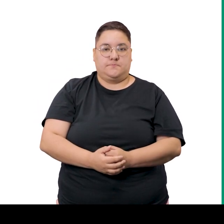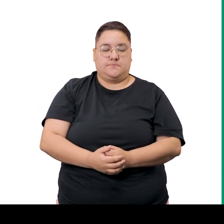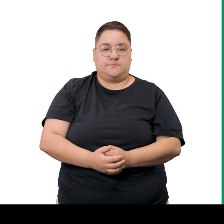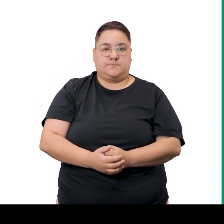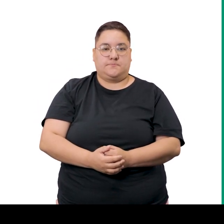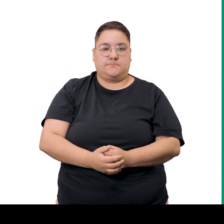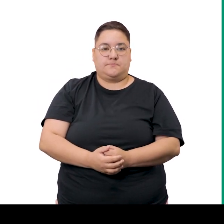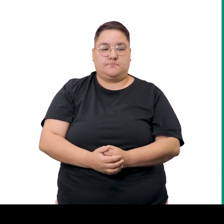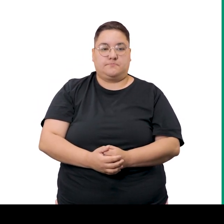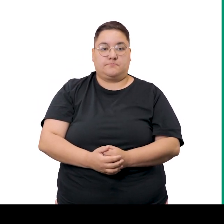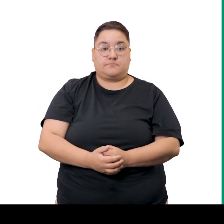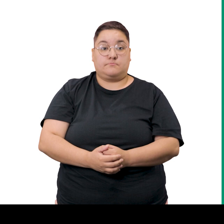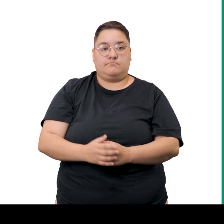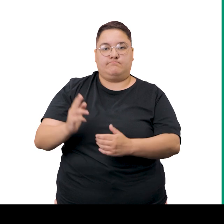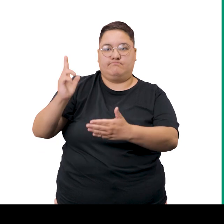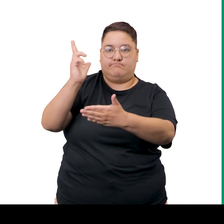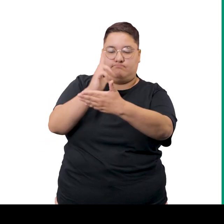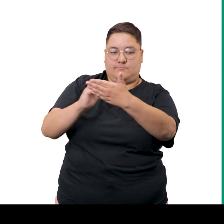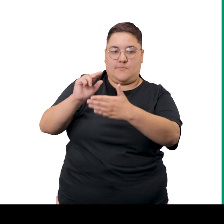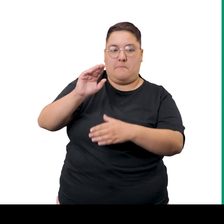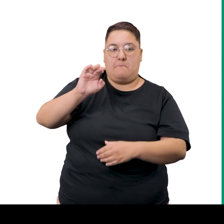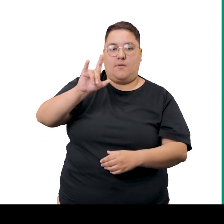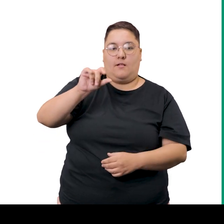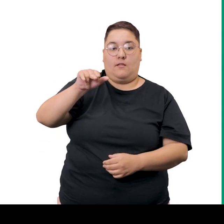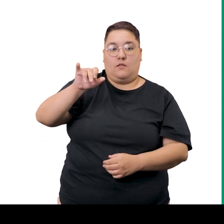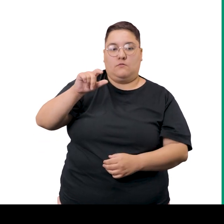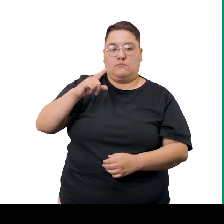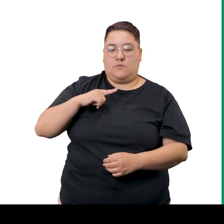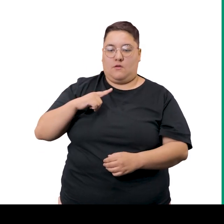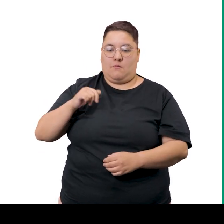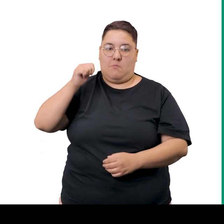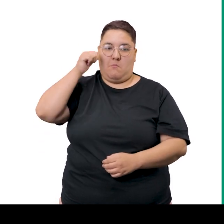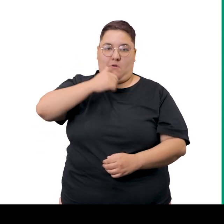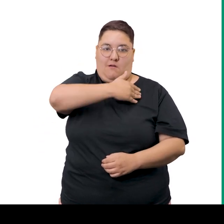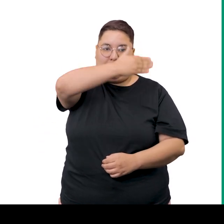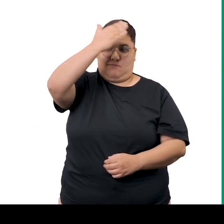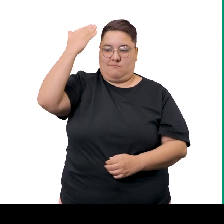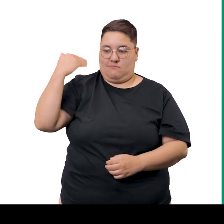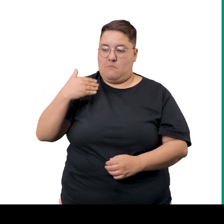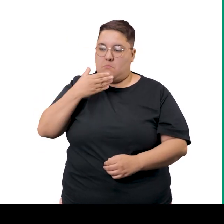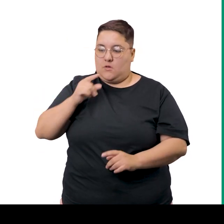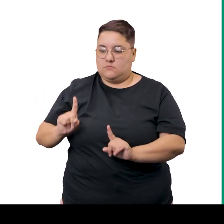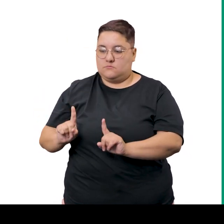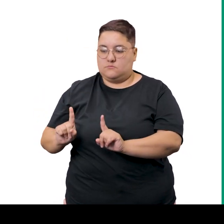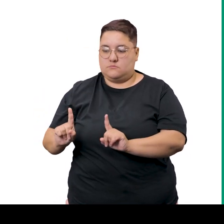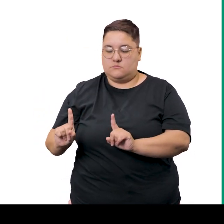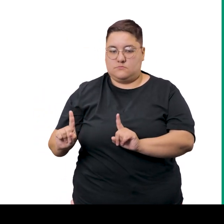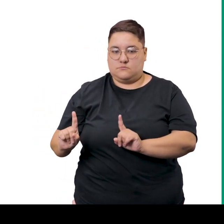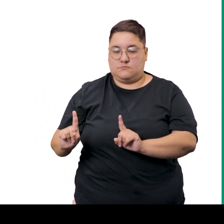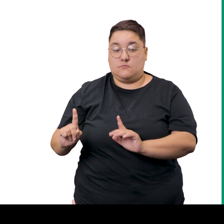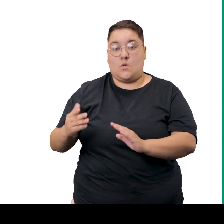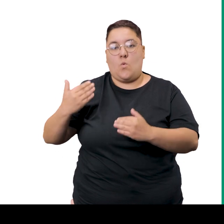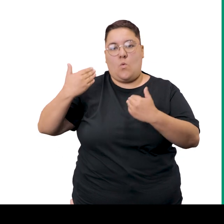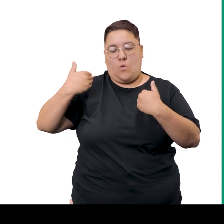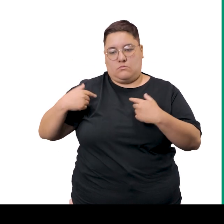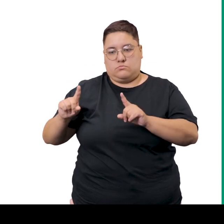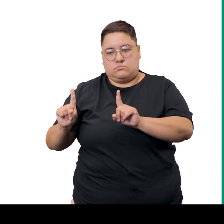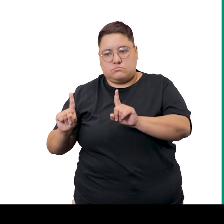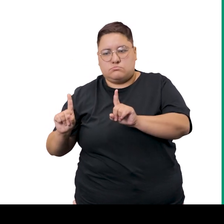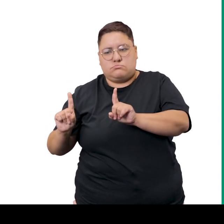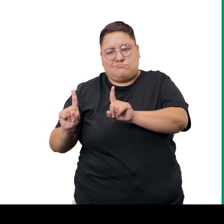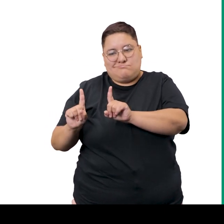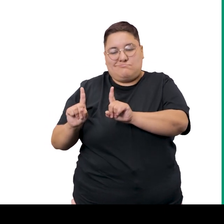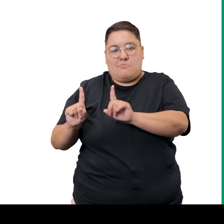Na pintura de Bellini, há uma certa distância entre a Virgem e o menino. Embora os corpos estejam